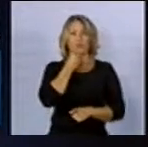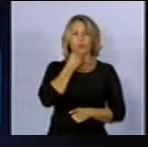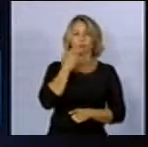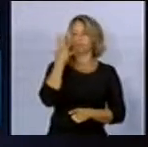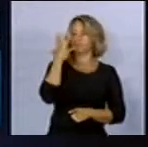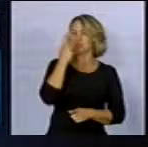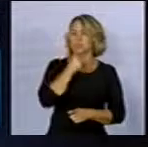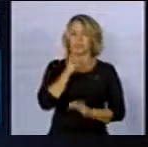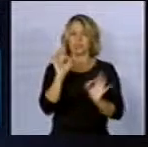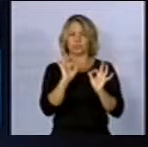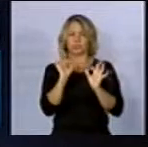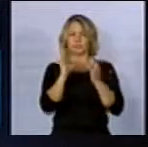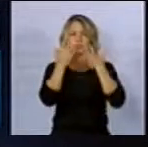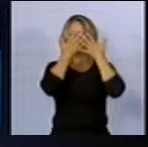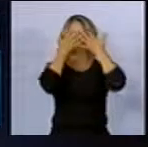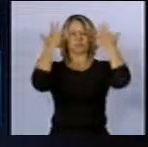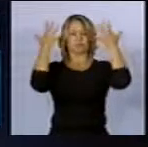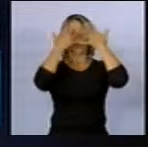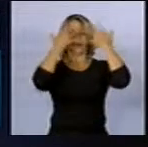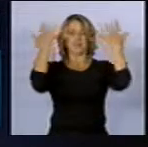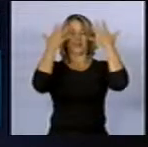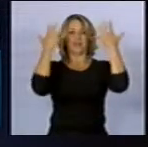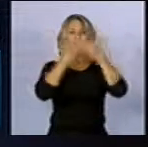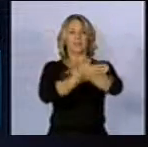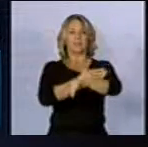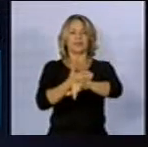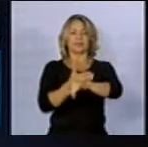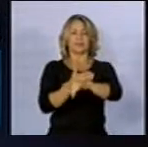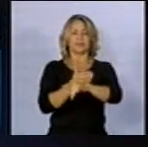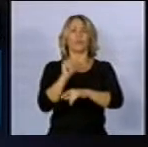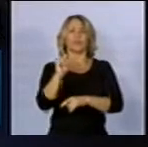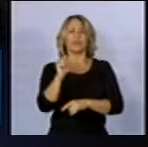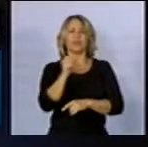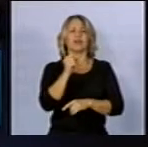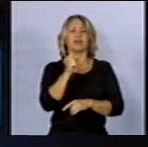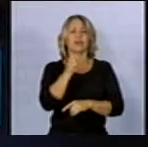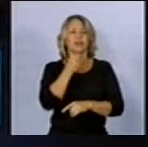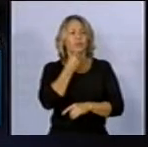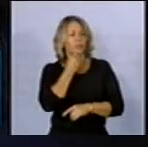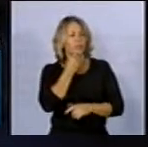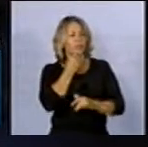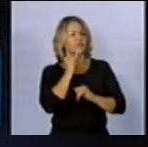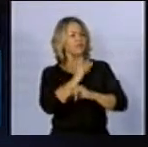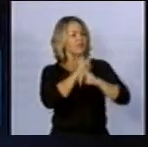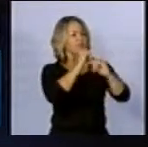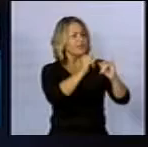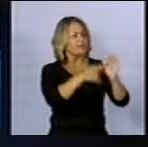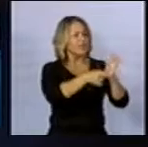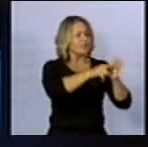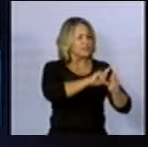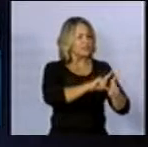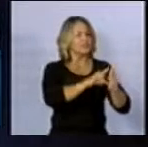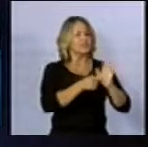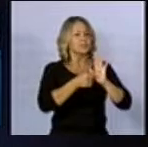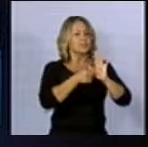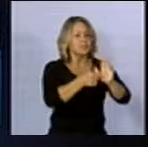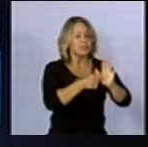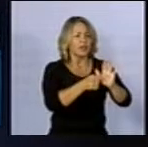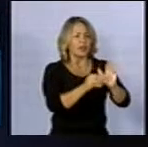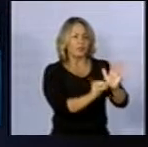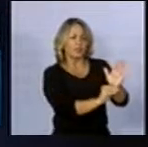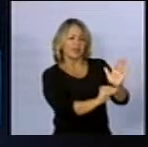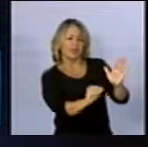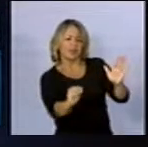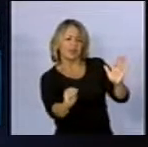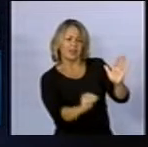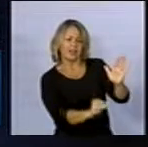ali uma imagenzinha branca dele será que esse motorista foi comunicado foi avisado que ele ia passar por uma carga alta